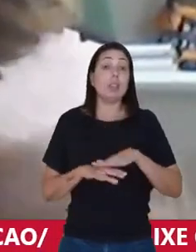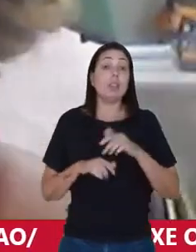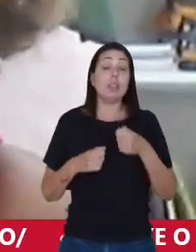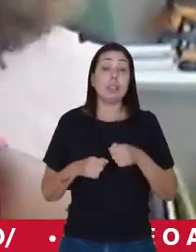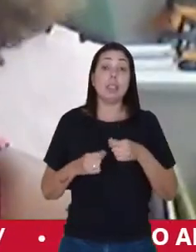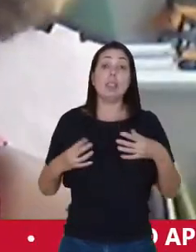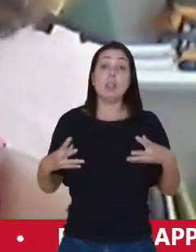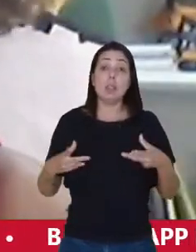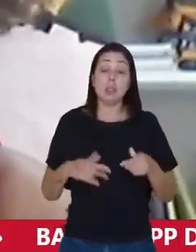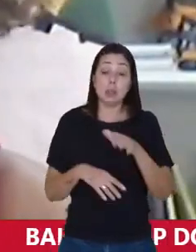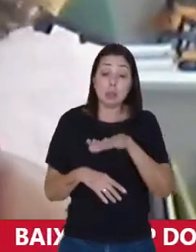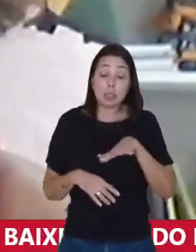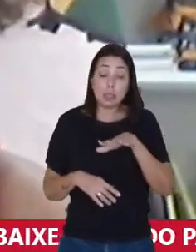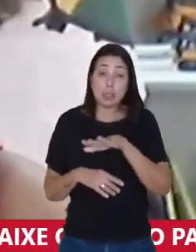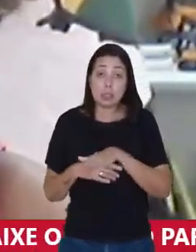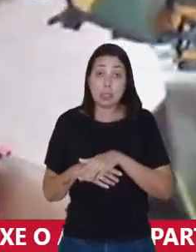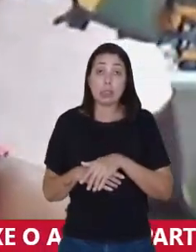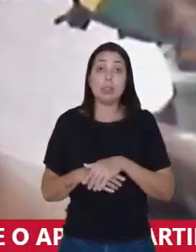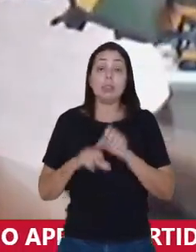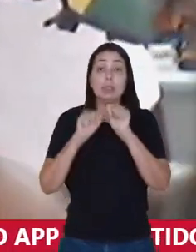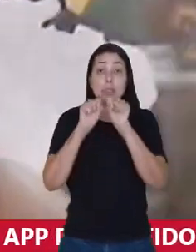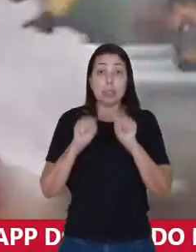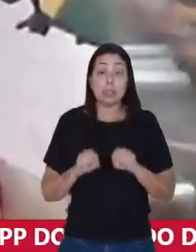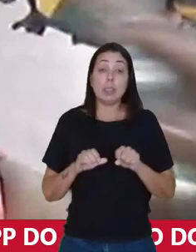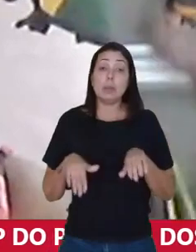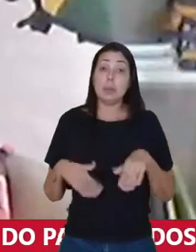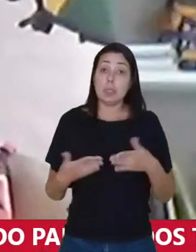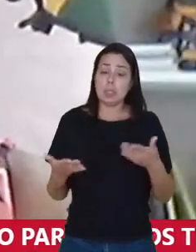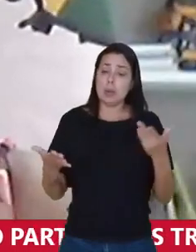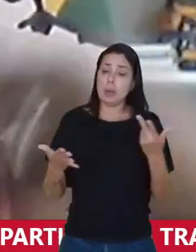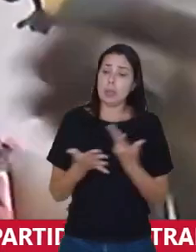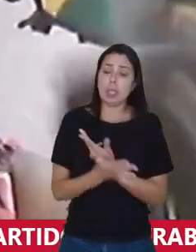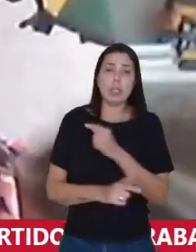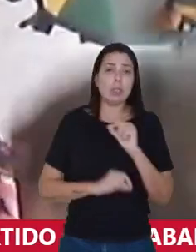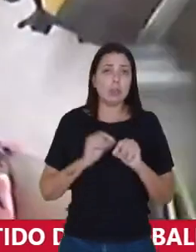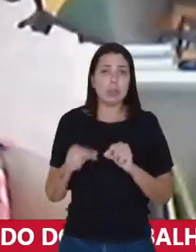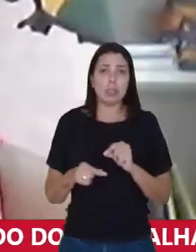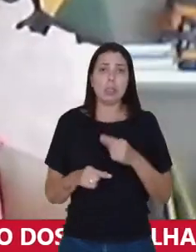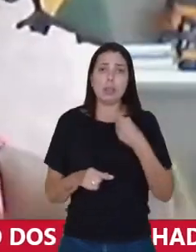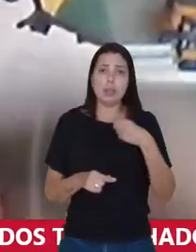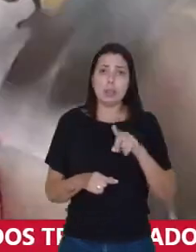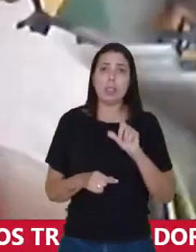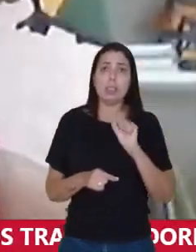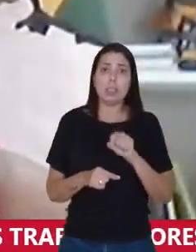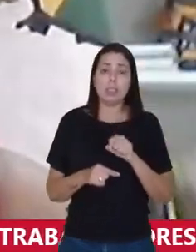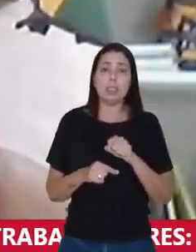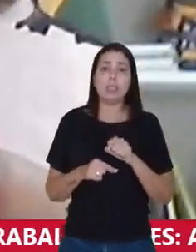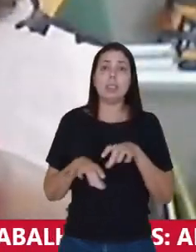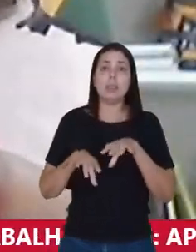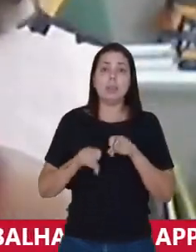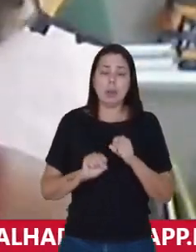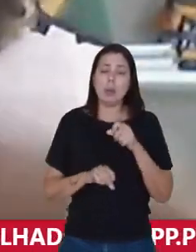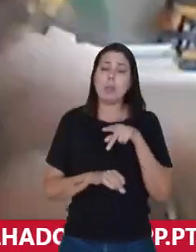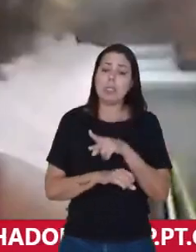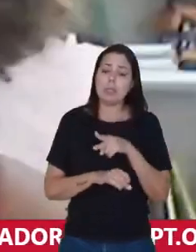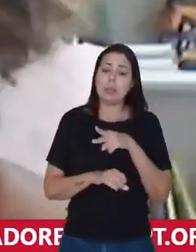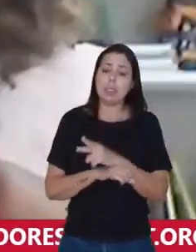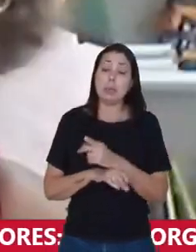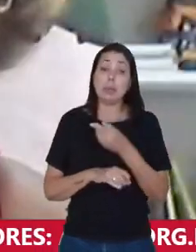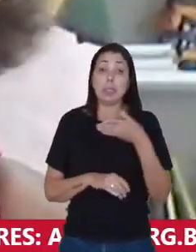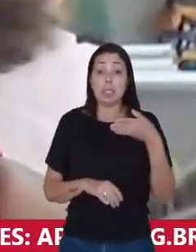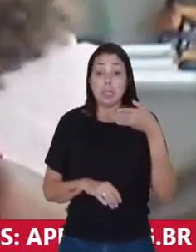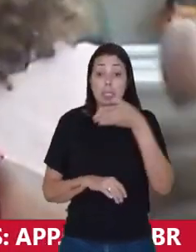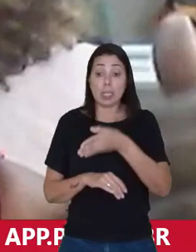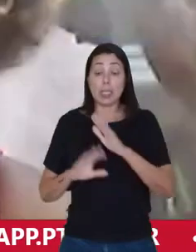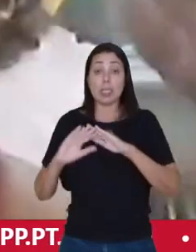em todo o nosso sistema. Então, o que acontece? A gente se forma o tempo todo, a gente entra